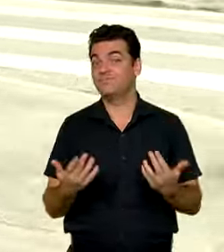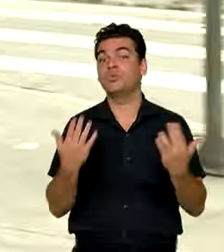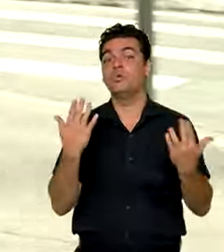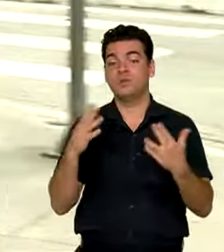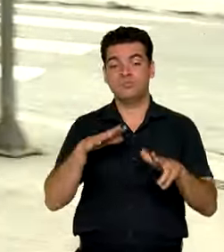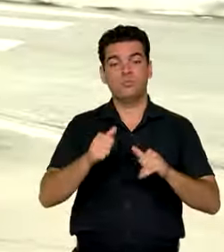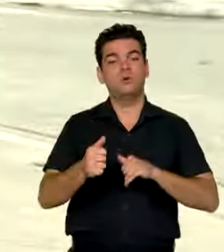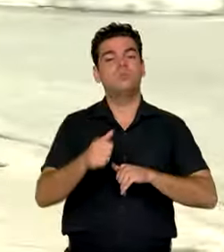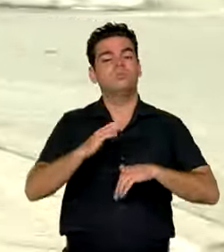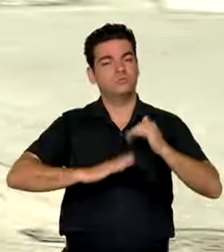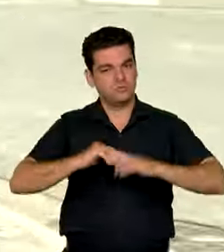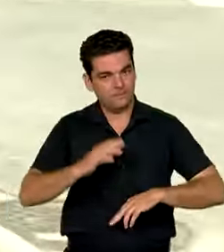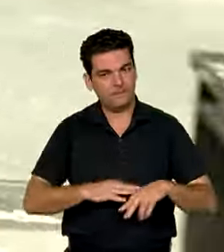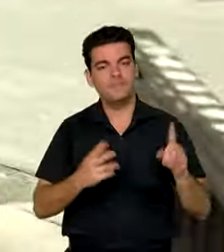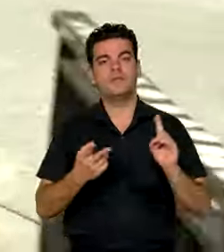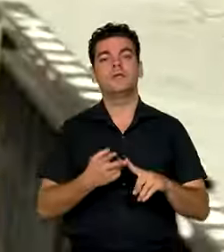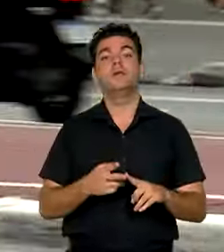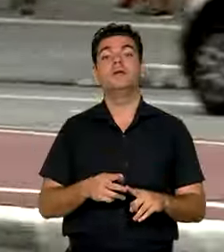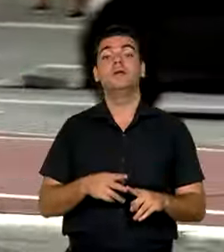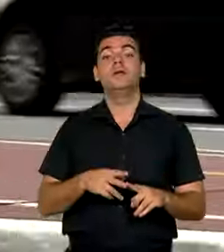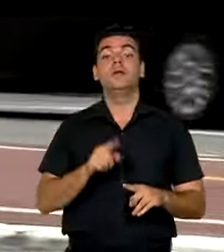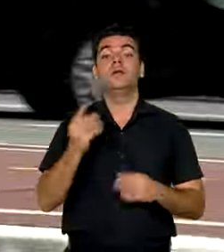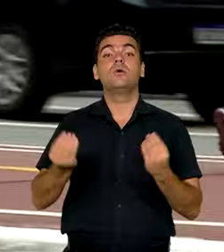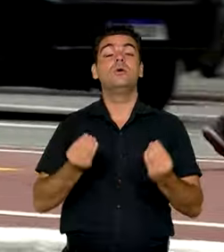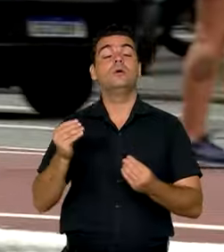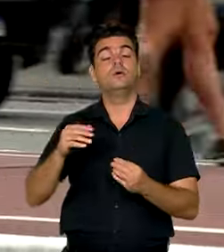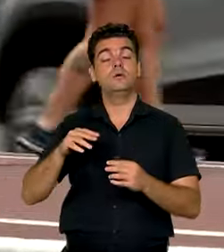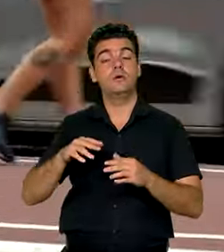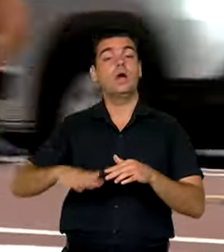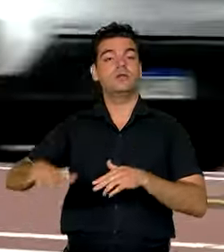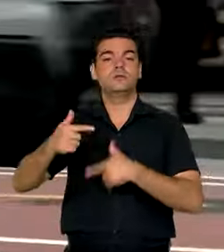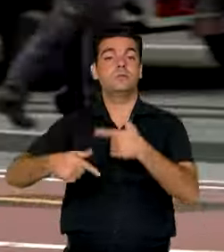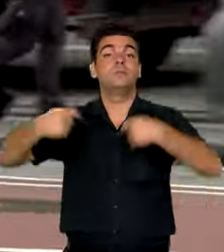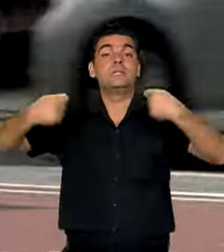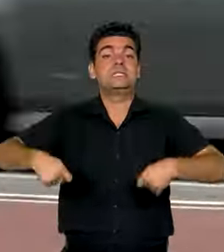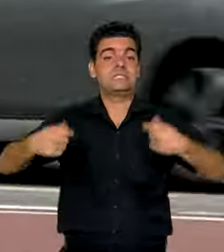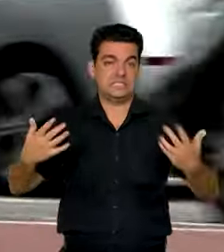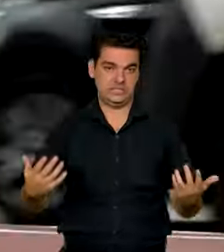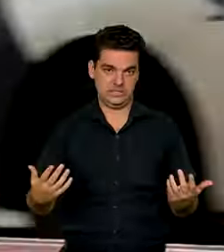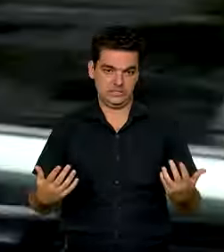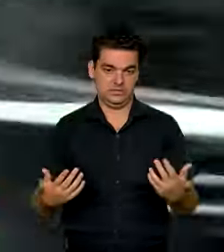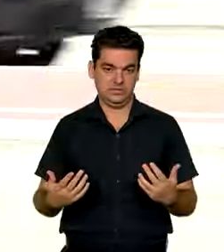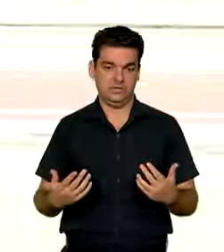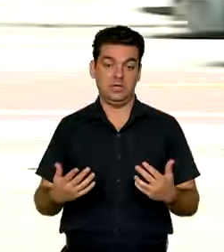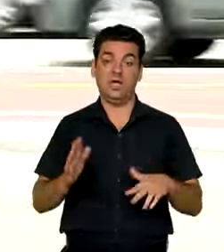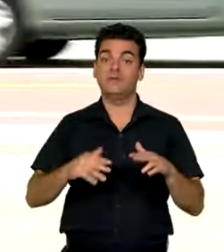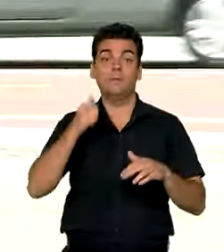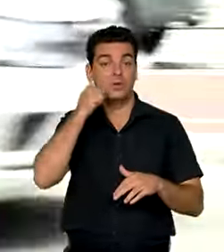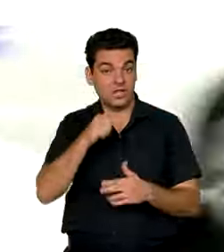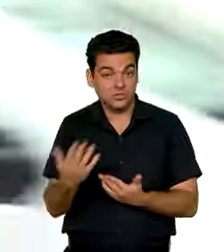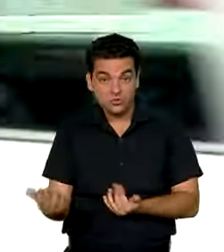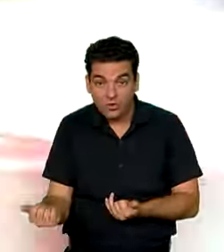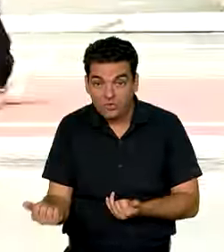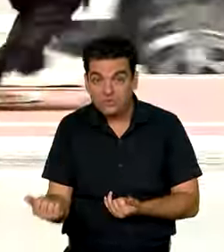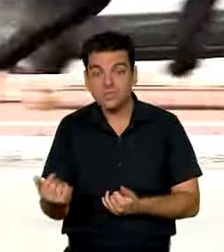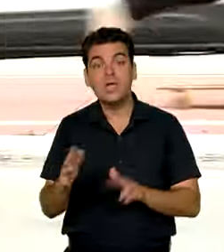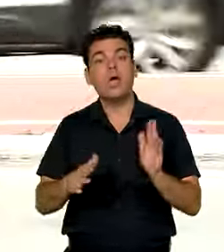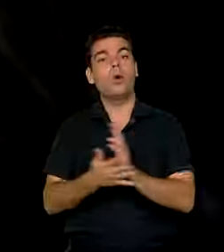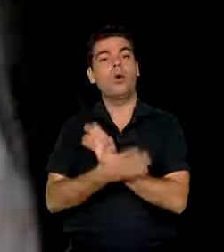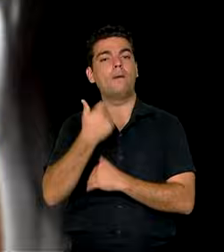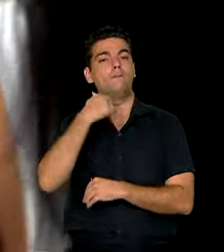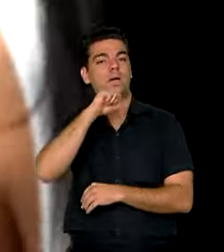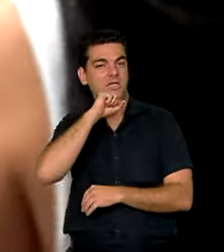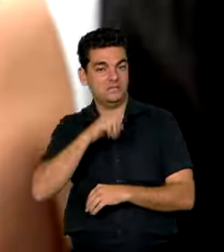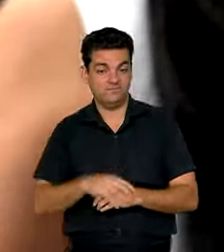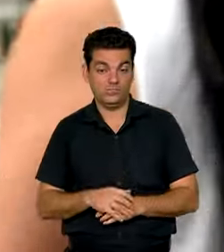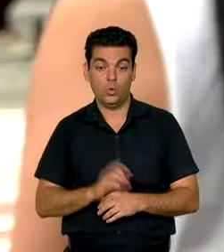formação profissional e o que realmente o mercado de trabalho precisa. Exclusão de mulheres jovens e mães,